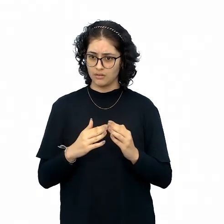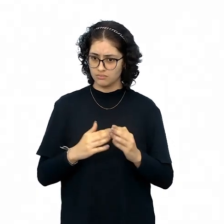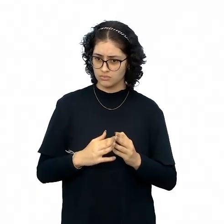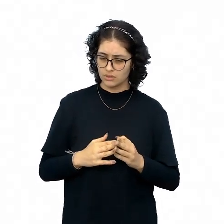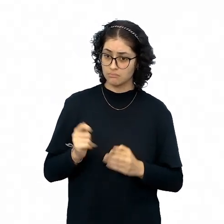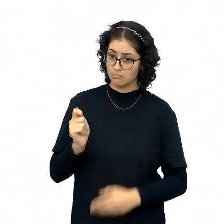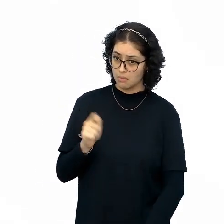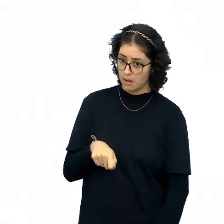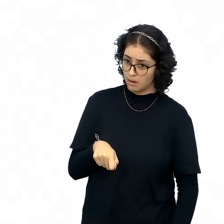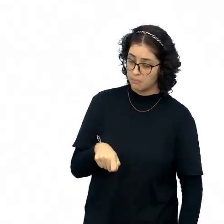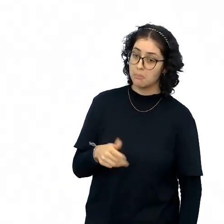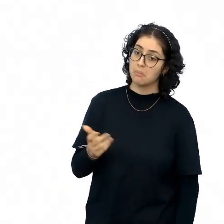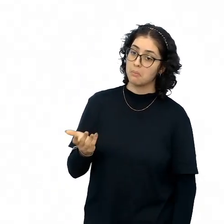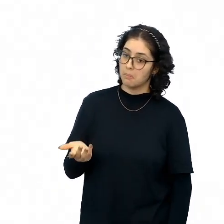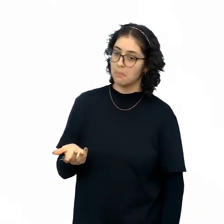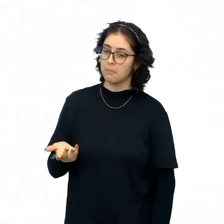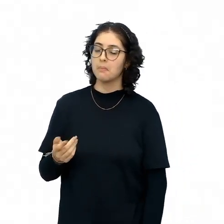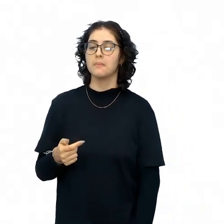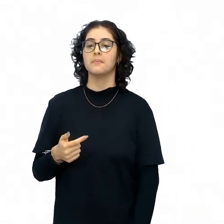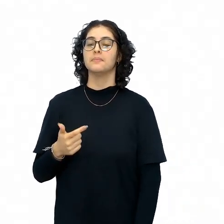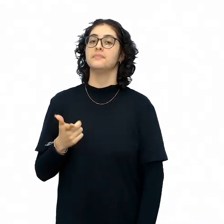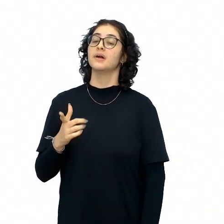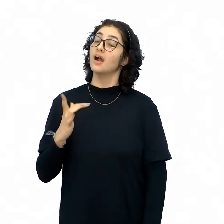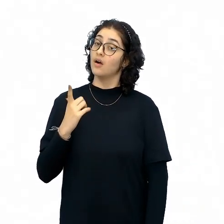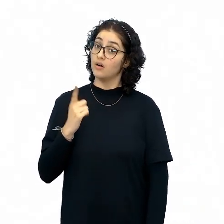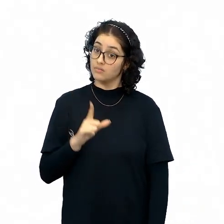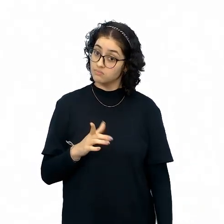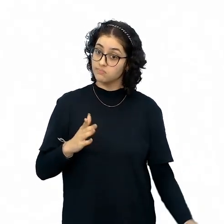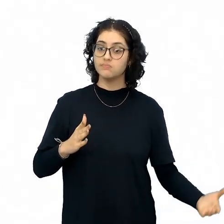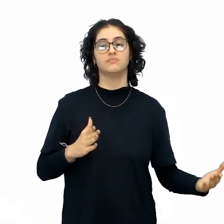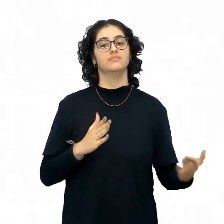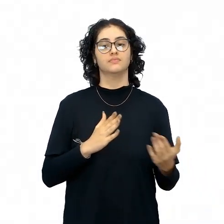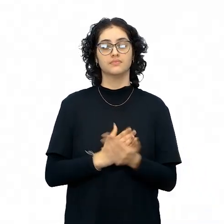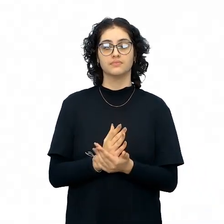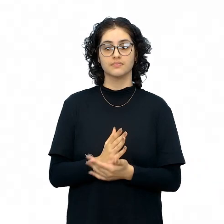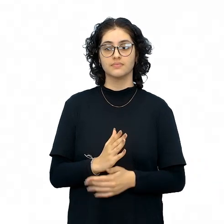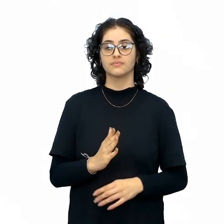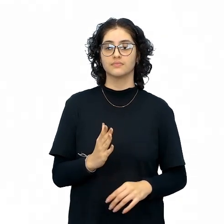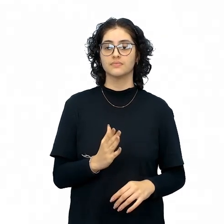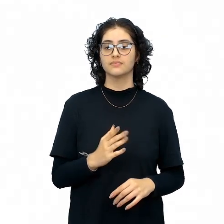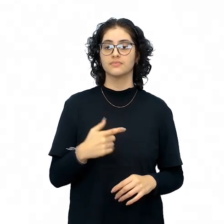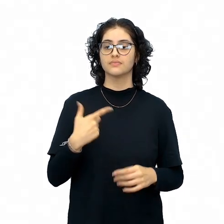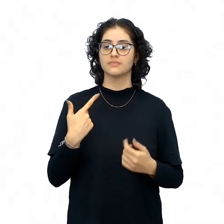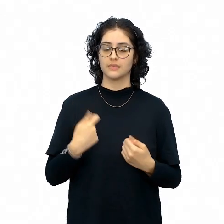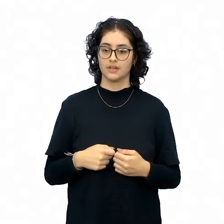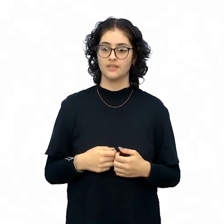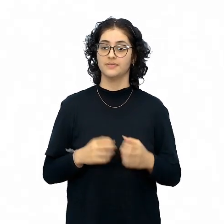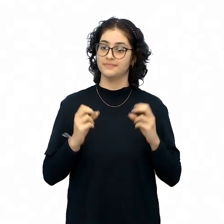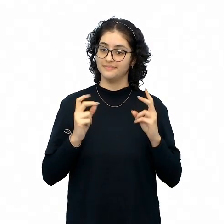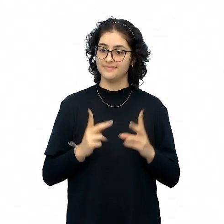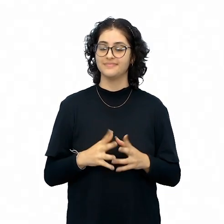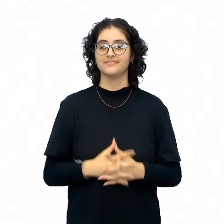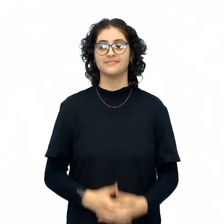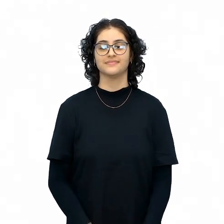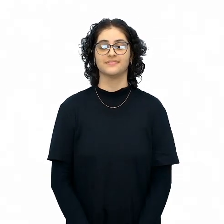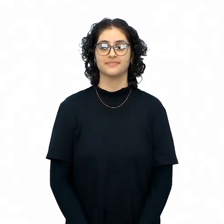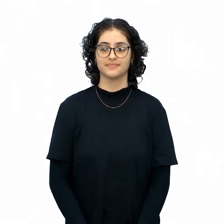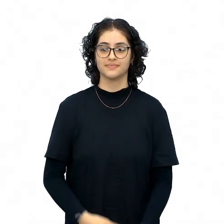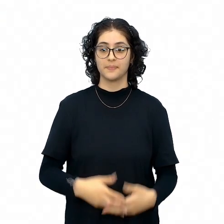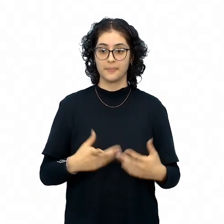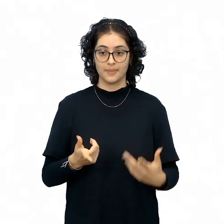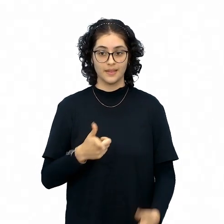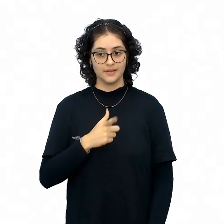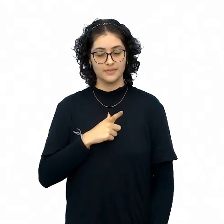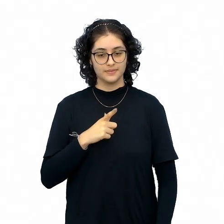não é? Então, para que essa produção ocorra numa situação discursiva prática, ok? Aí nós